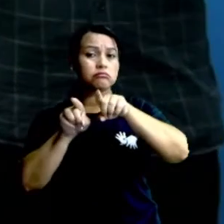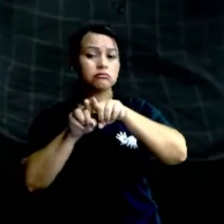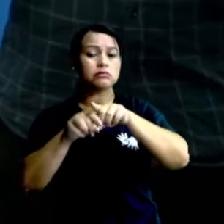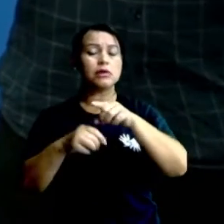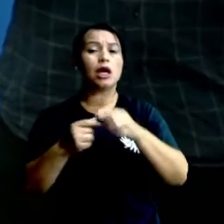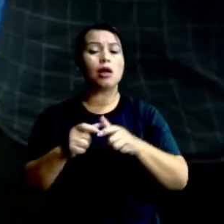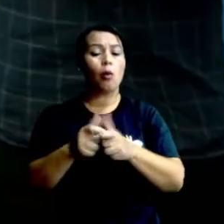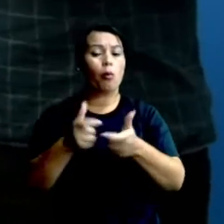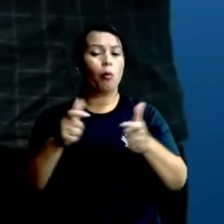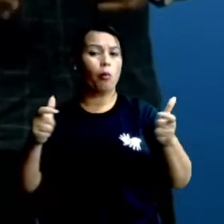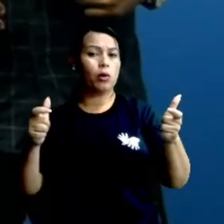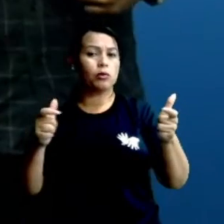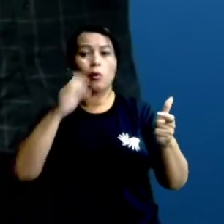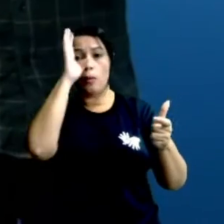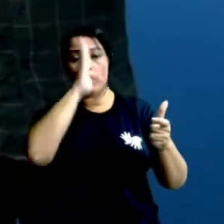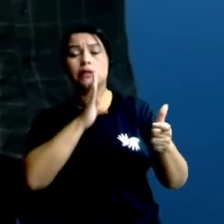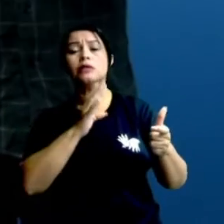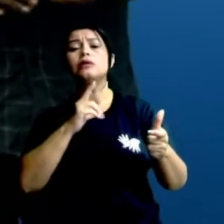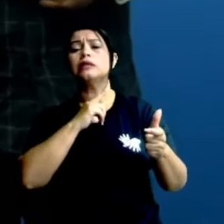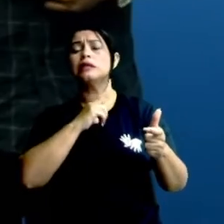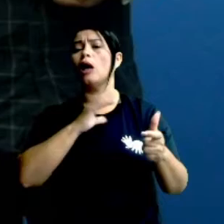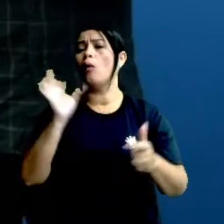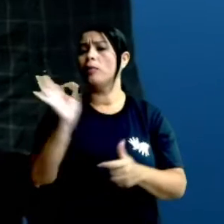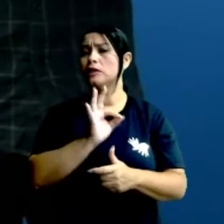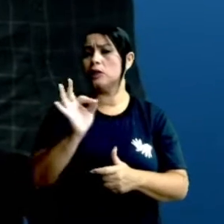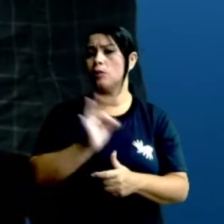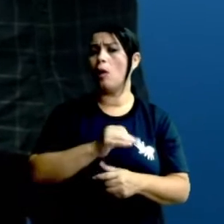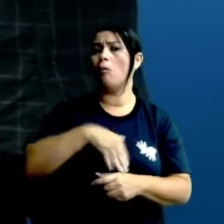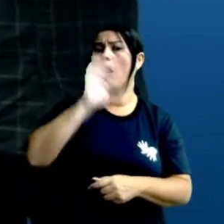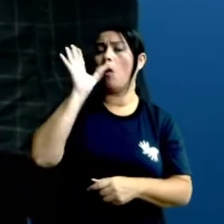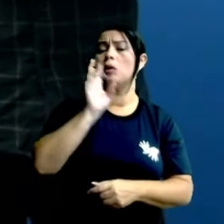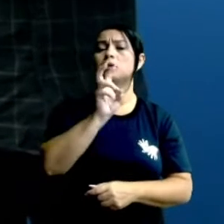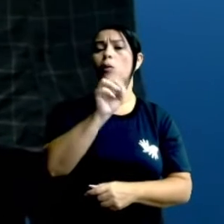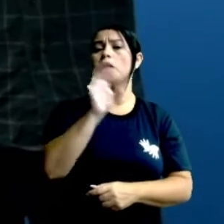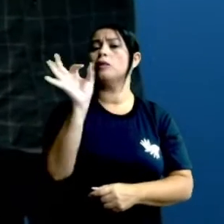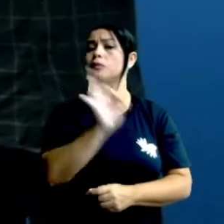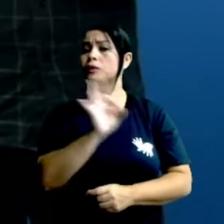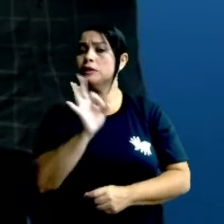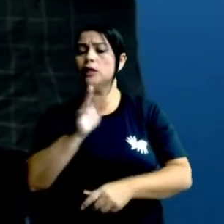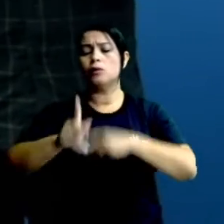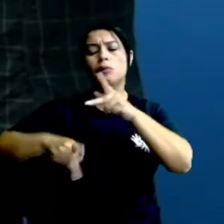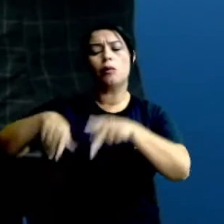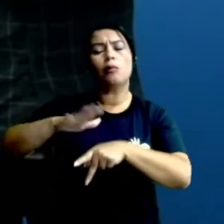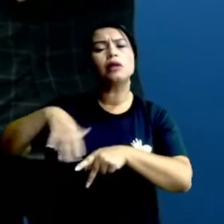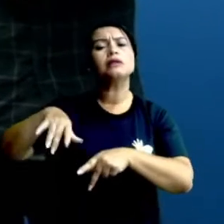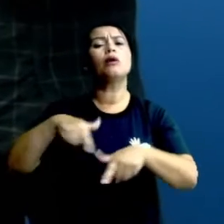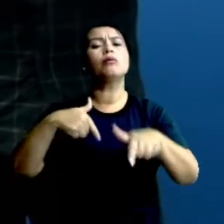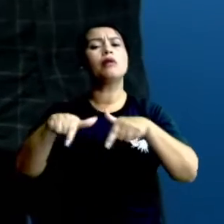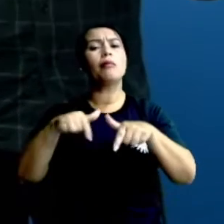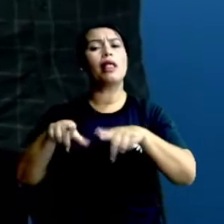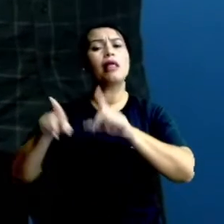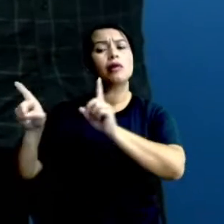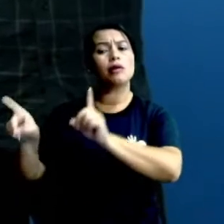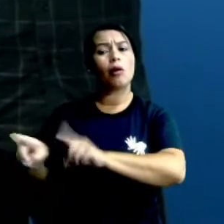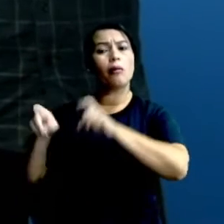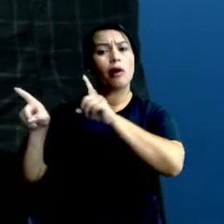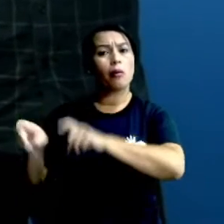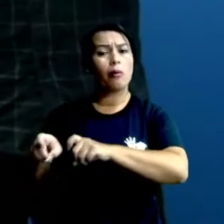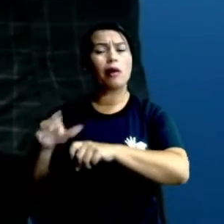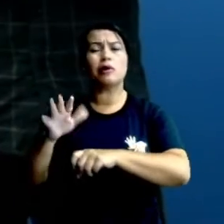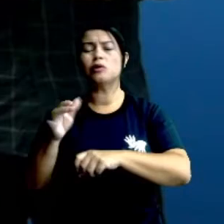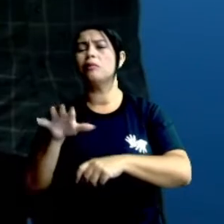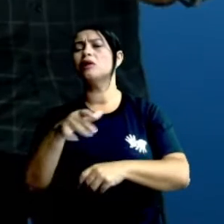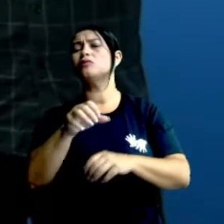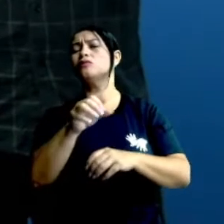gente tem, por exemplo, naquela época um percentual muito grande, né, mais de 50% da população, trabalhando no setor agropecuário. O Brasil, na